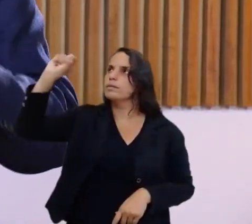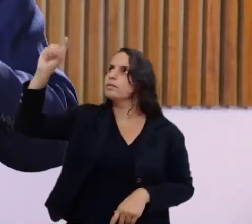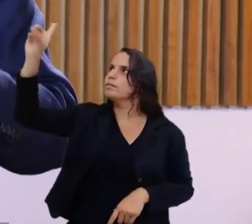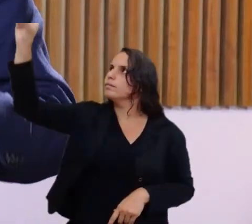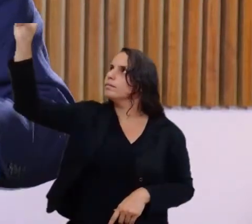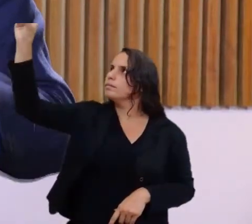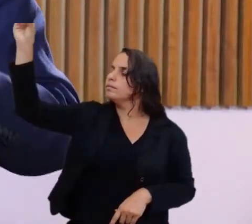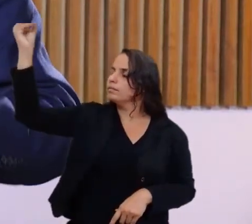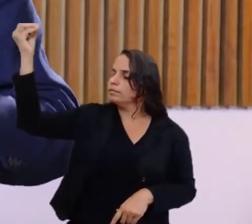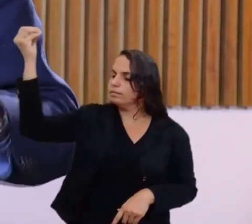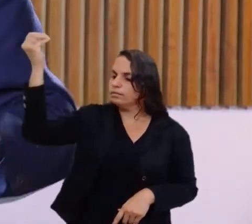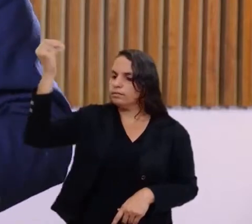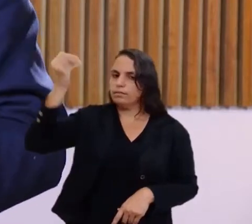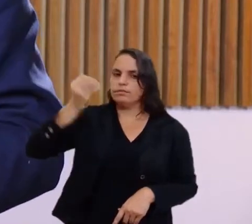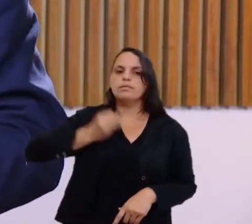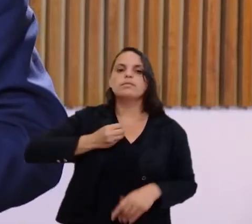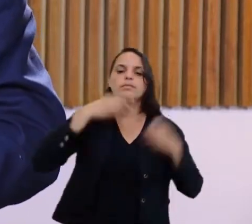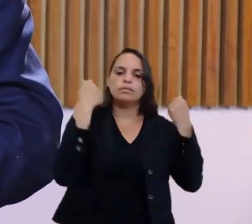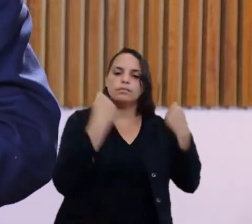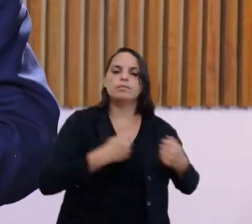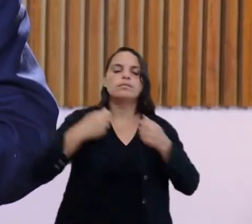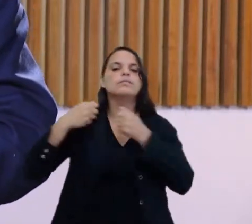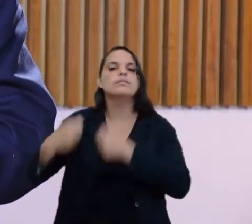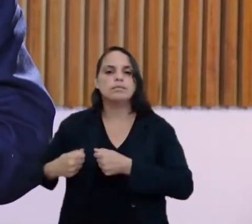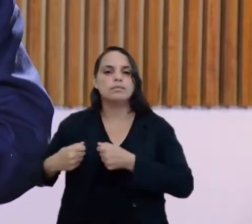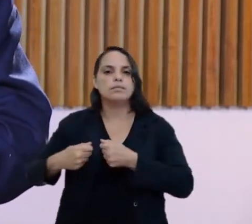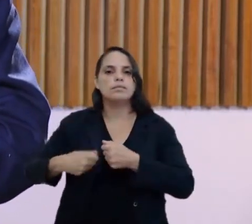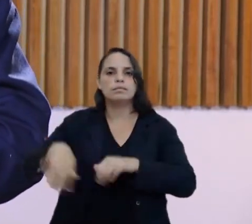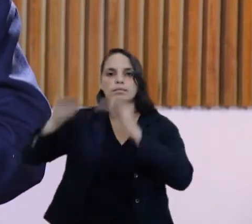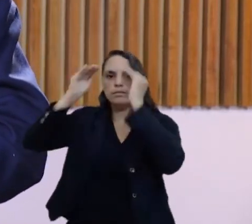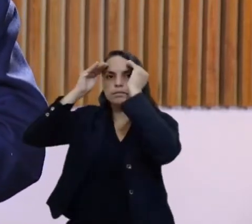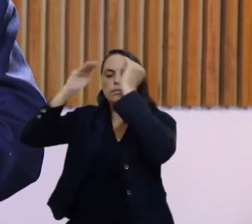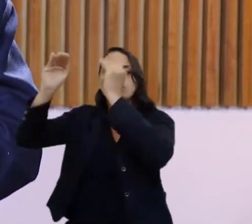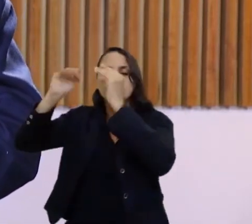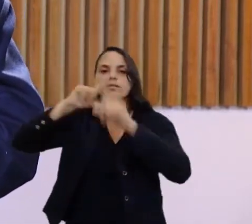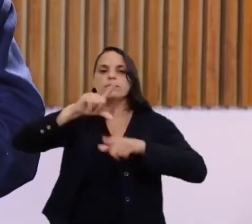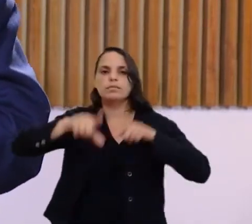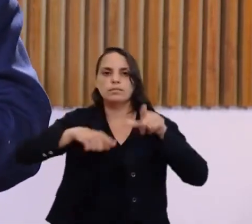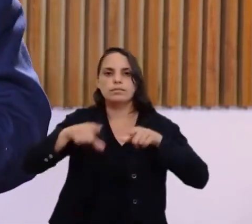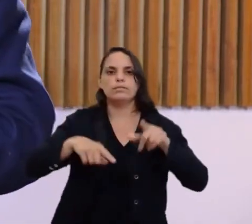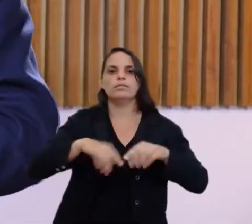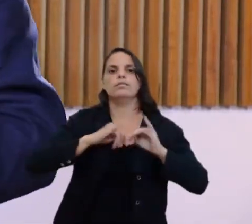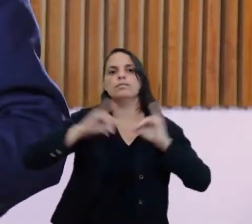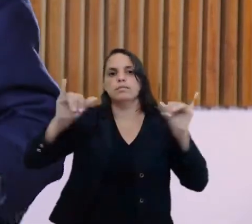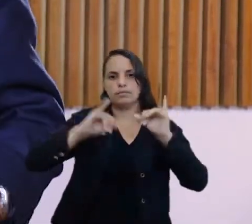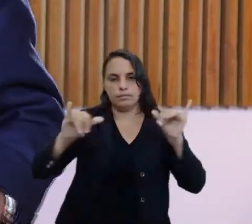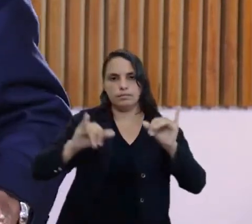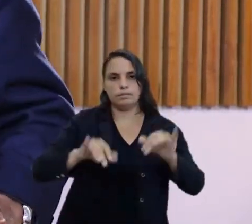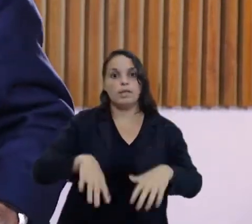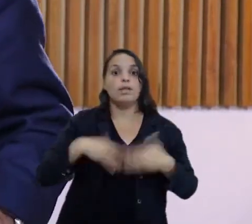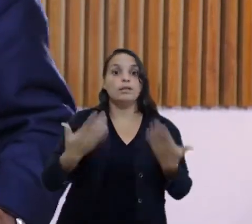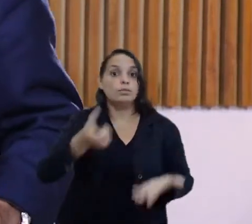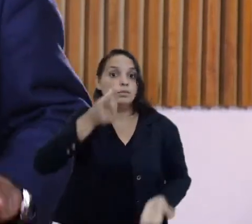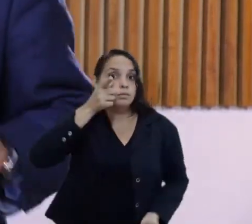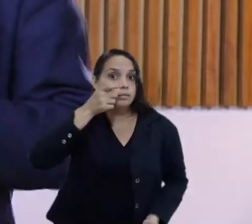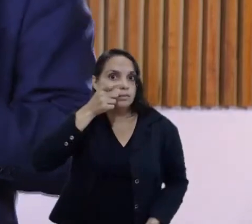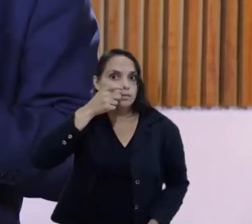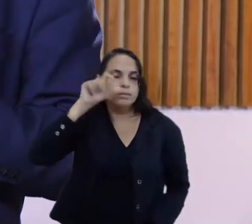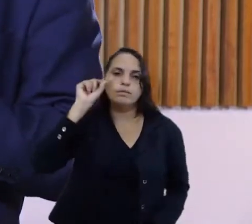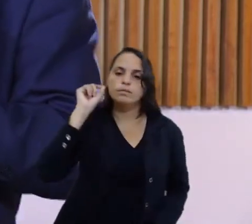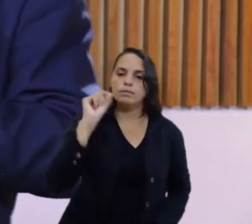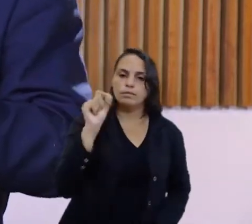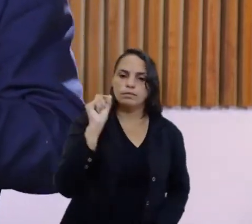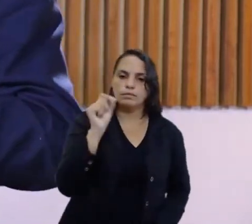fazer a obra que Deus quer que ele faça. Agora, eu achei muito interessante também o texto seguinte.